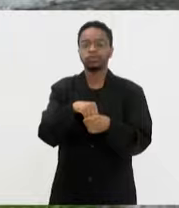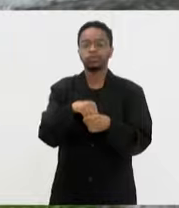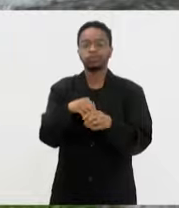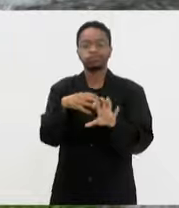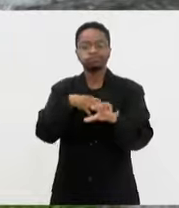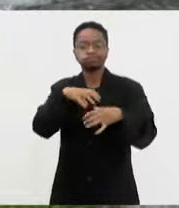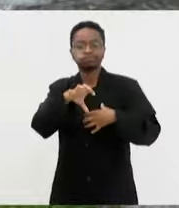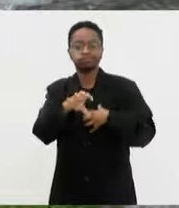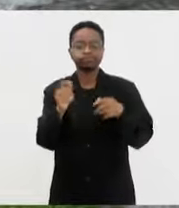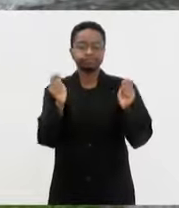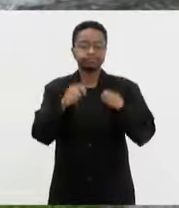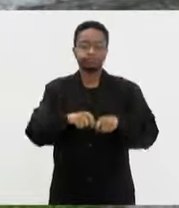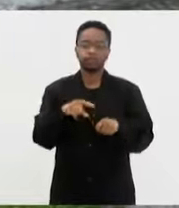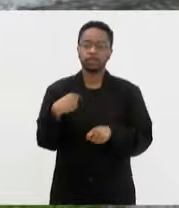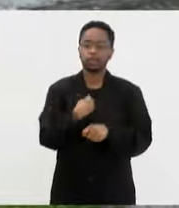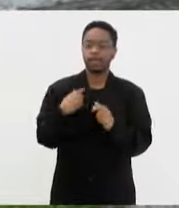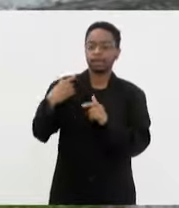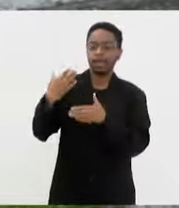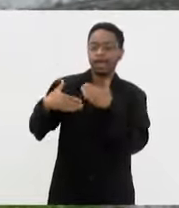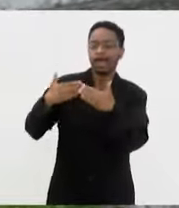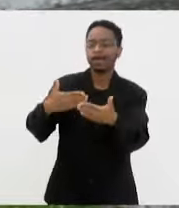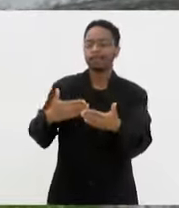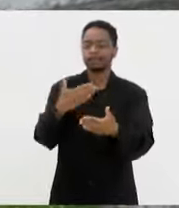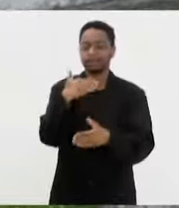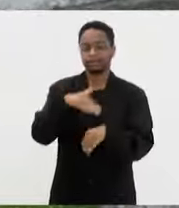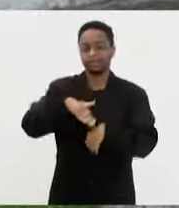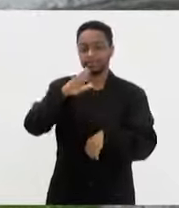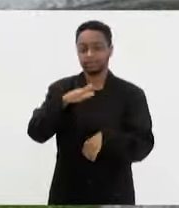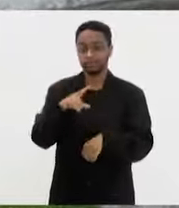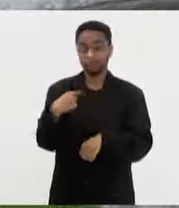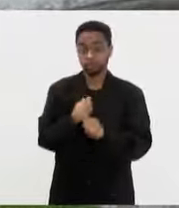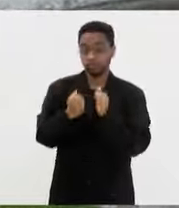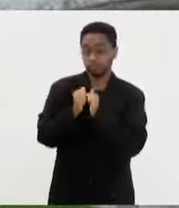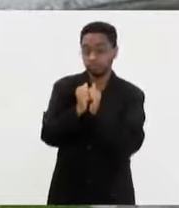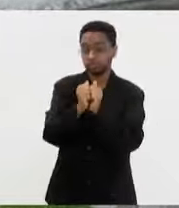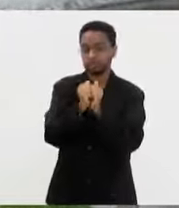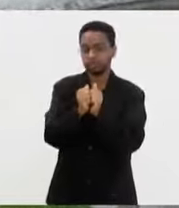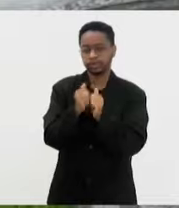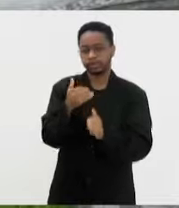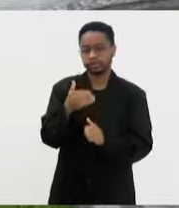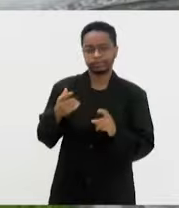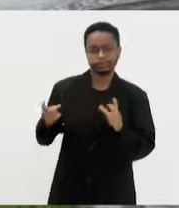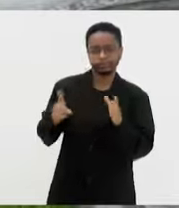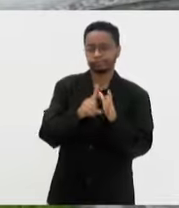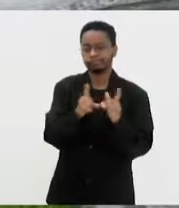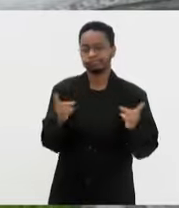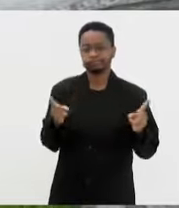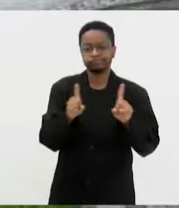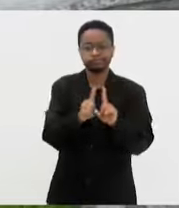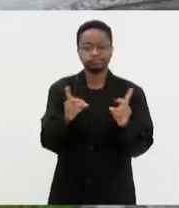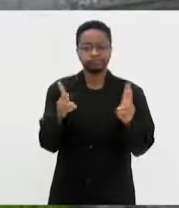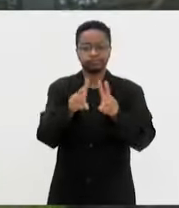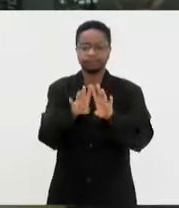nós possamos avançar cada vez mais. Juntas, nós somos mais. Parabéns,